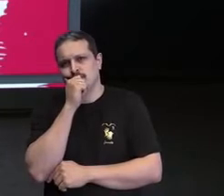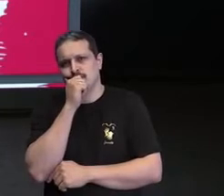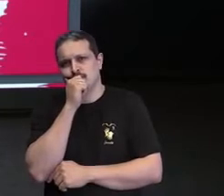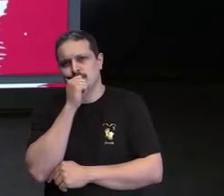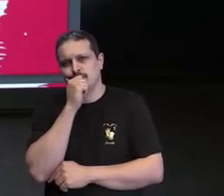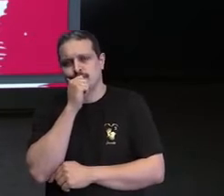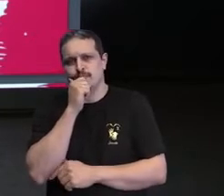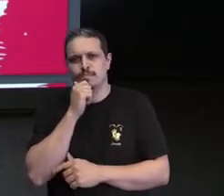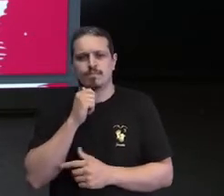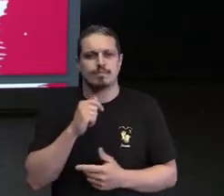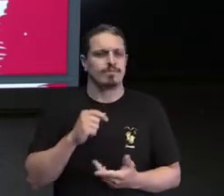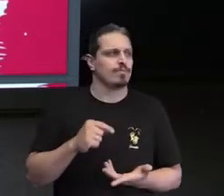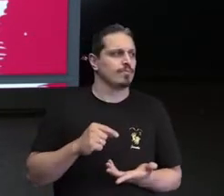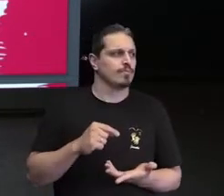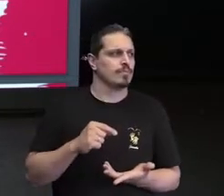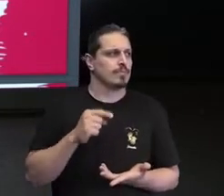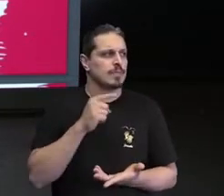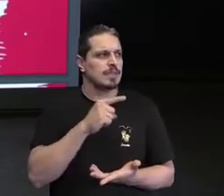aí